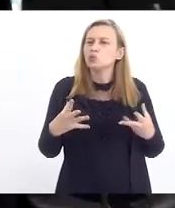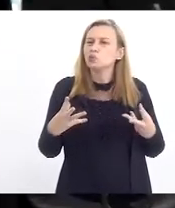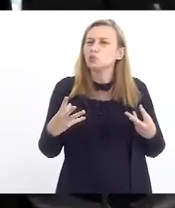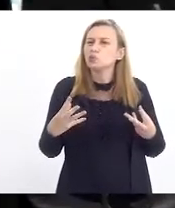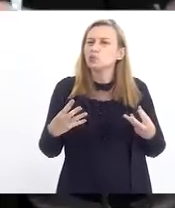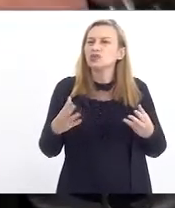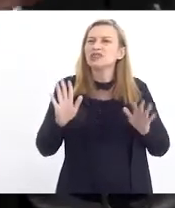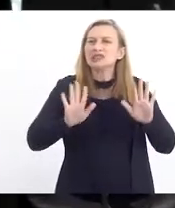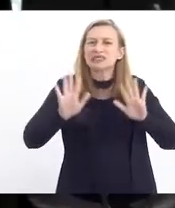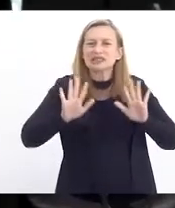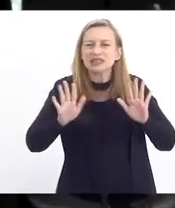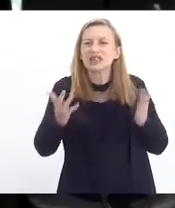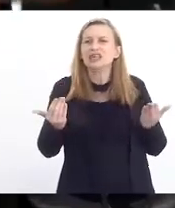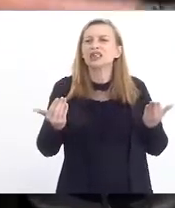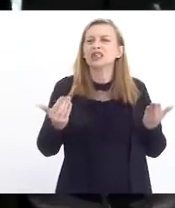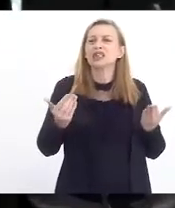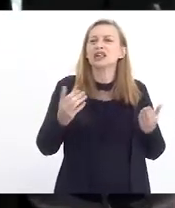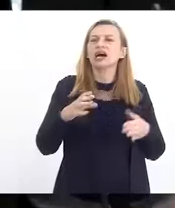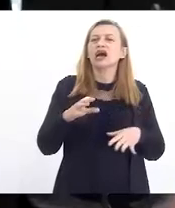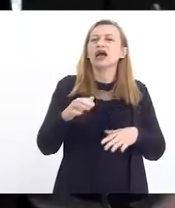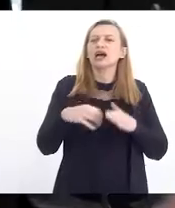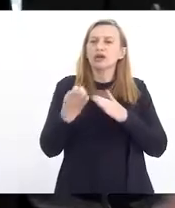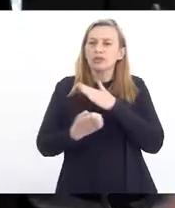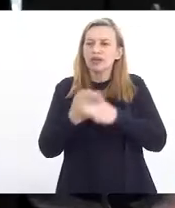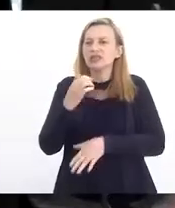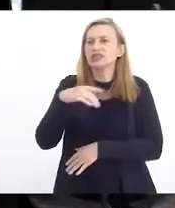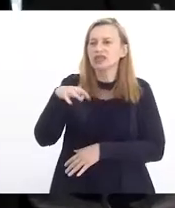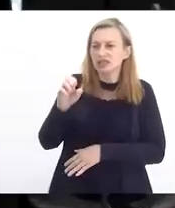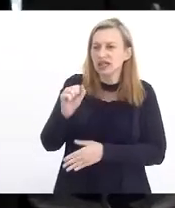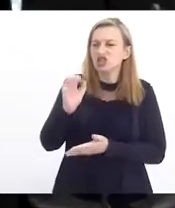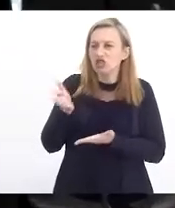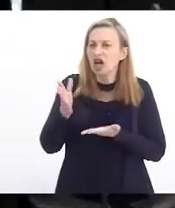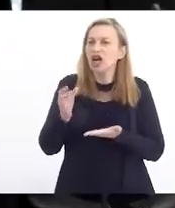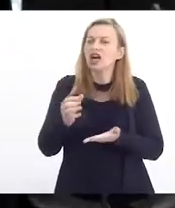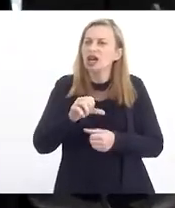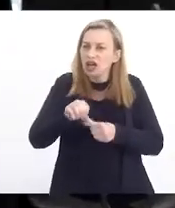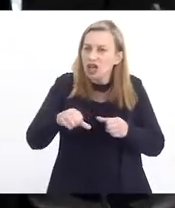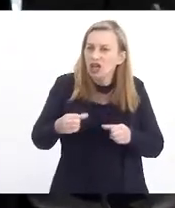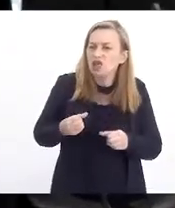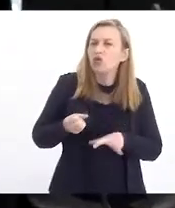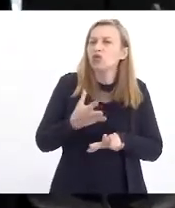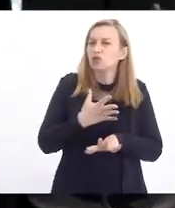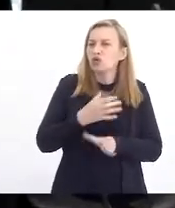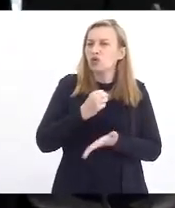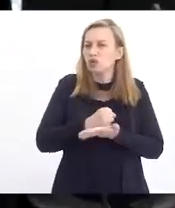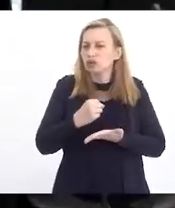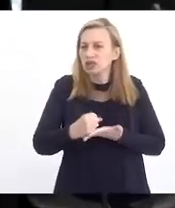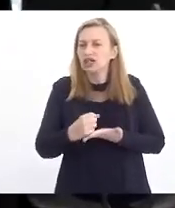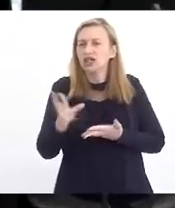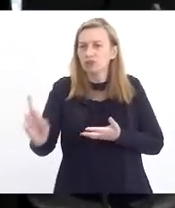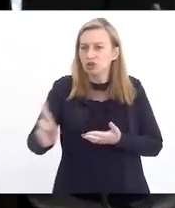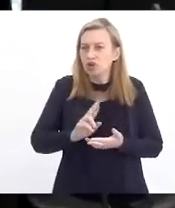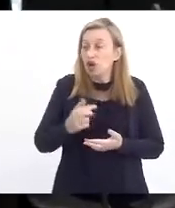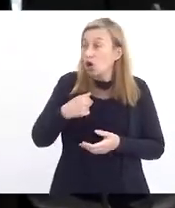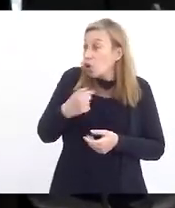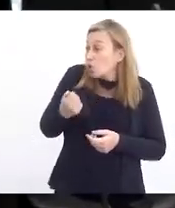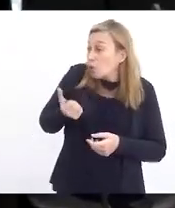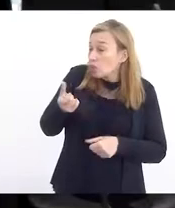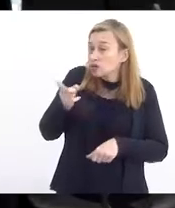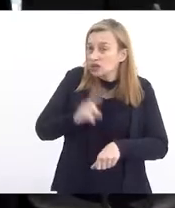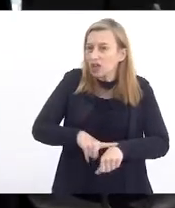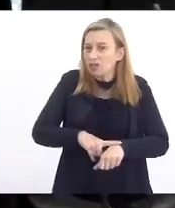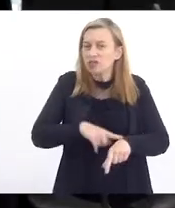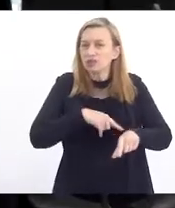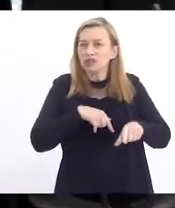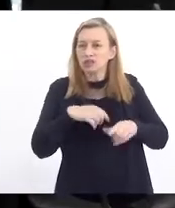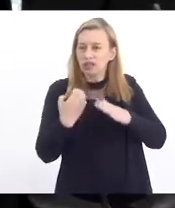às licenças, a SEDAE renovou essas licenças. Então, isso ele está me respondendo, como eu também tenho muito pouco tempo de agência, eu